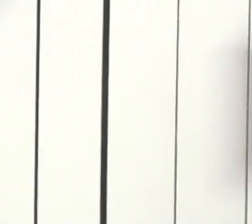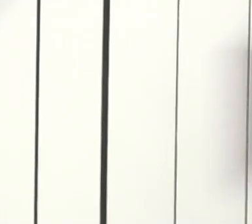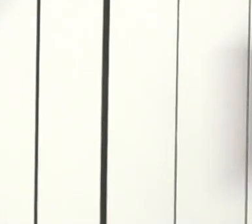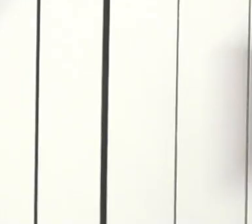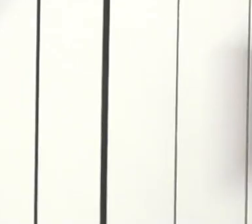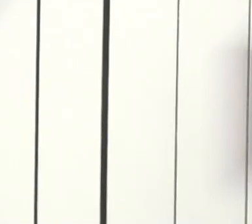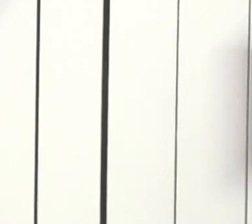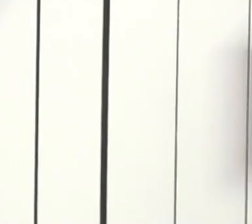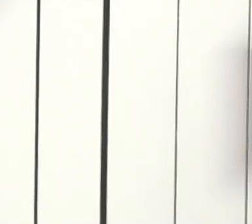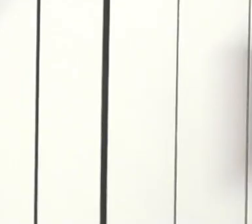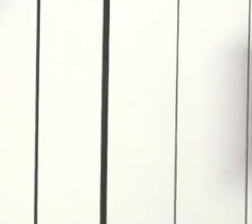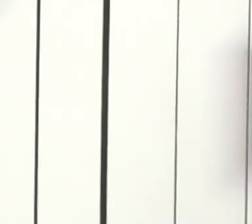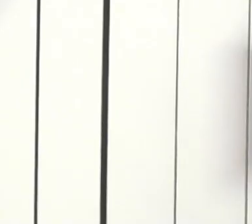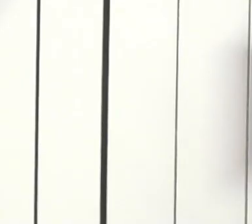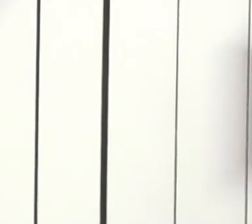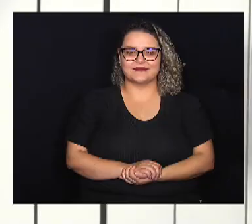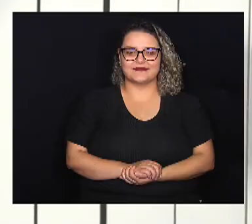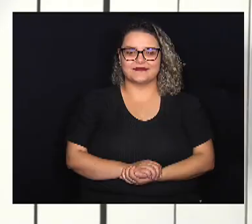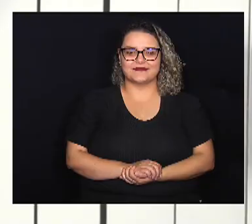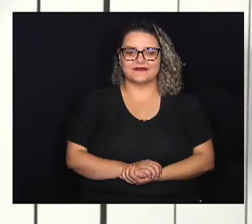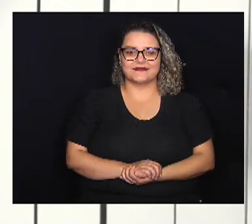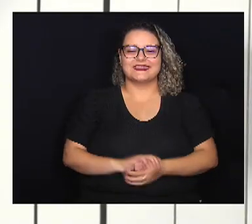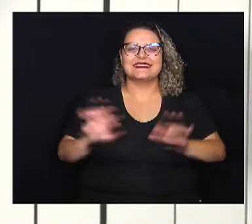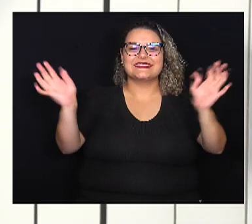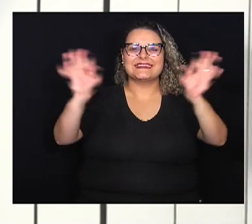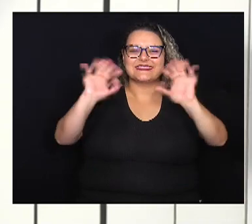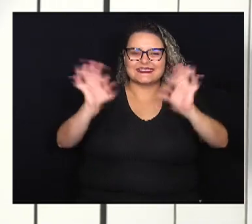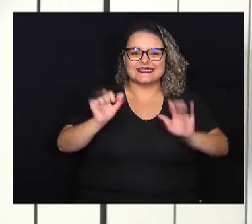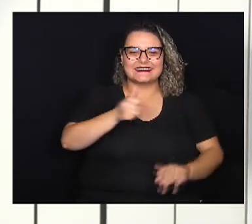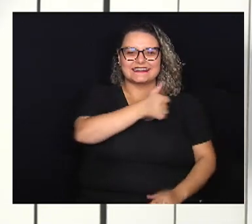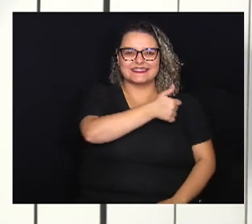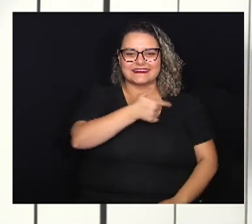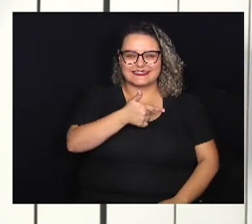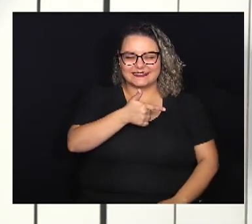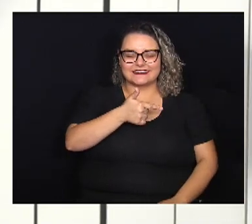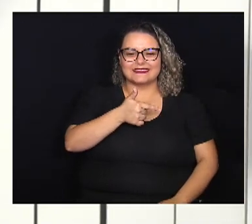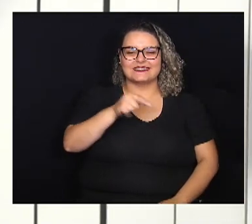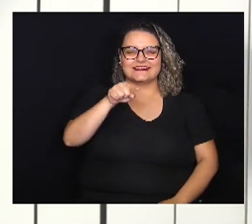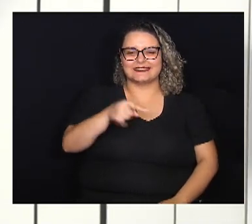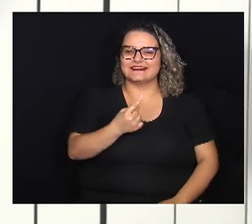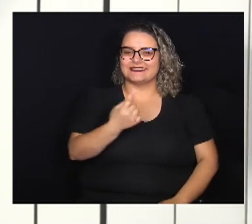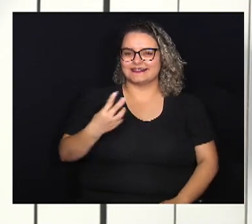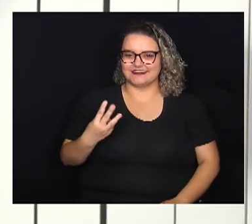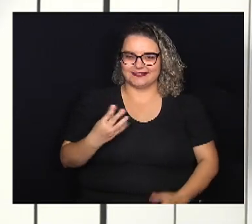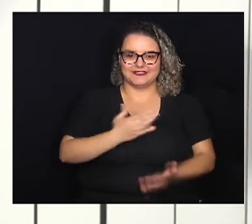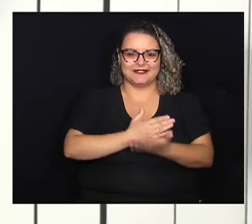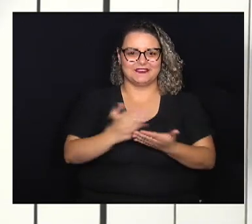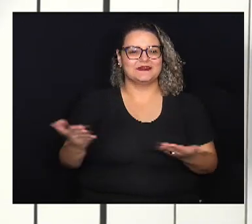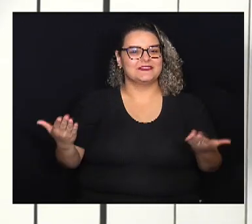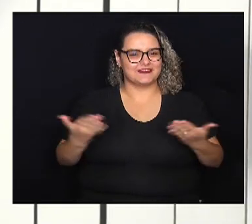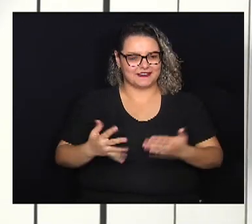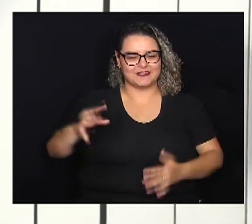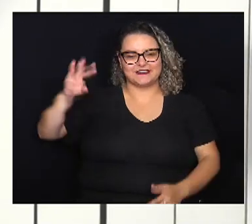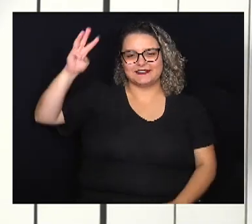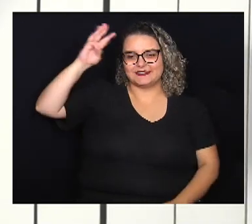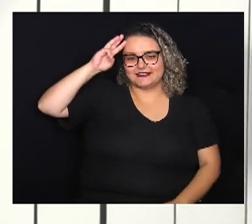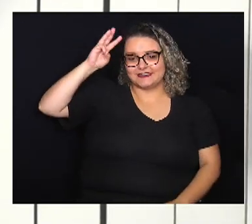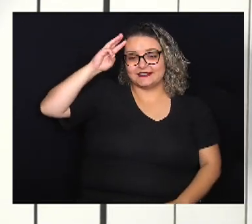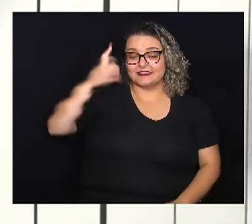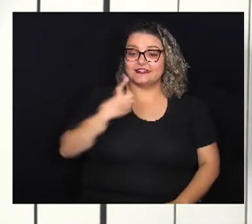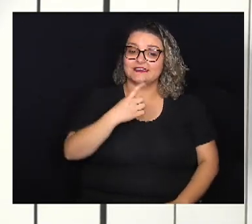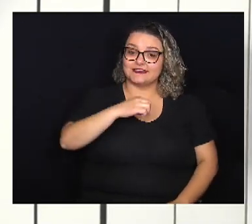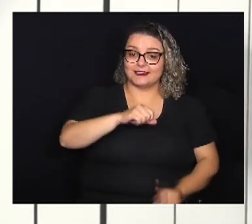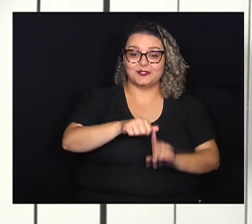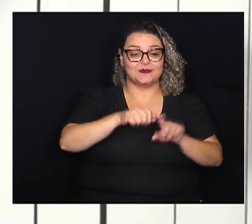Olá, meio-dia e 13 começa agora o Câmara Notícia, edição desta terça-feira 19 de